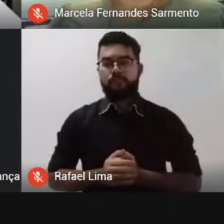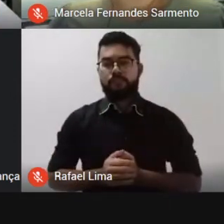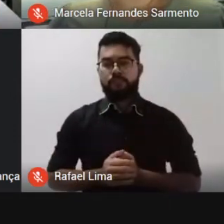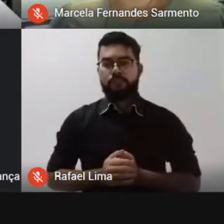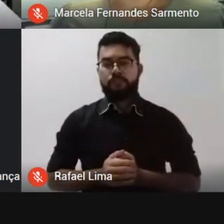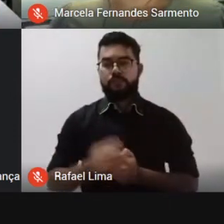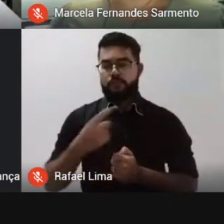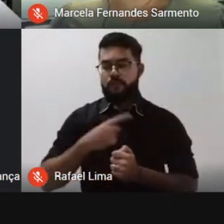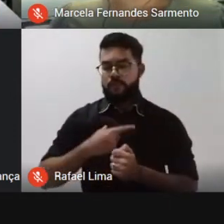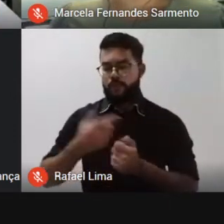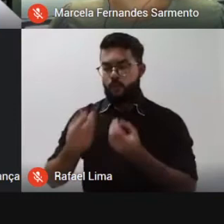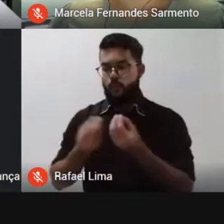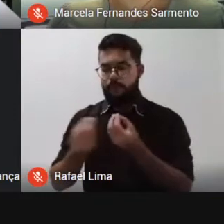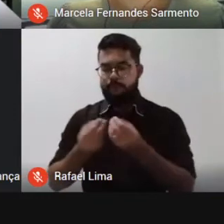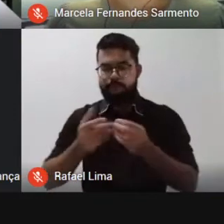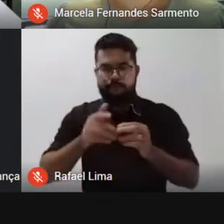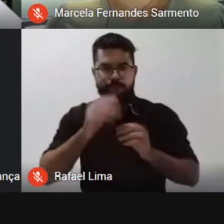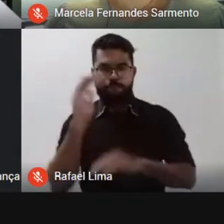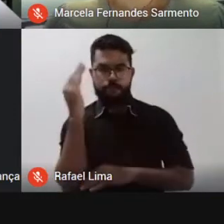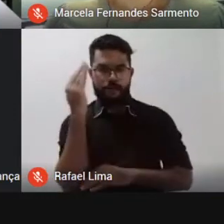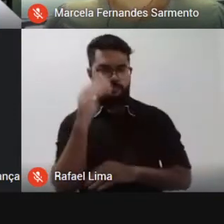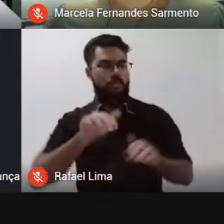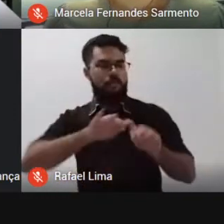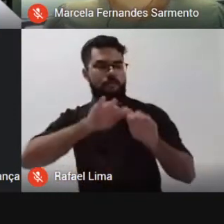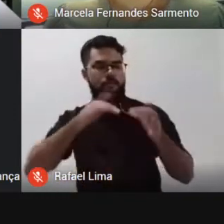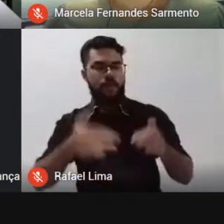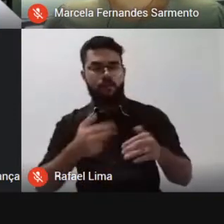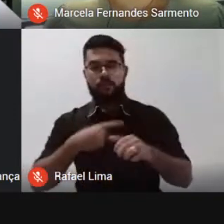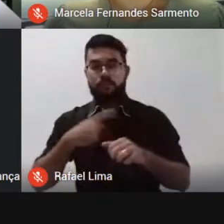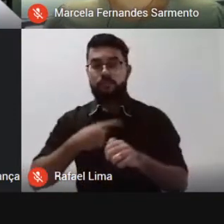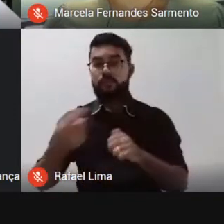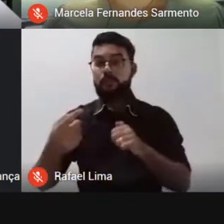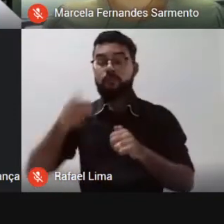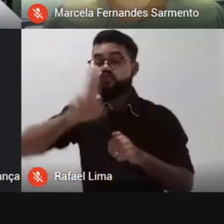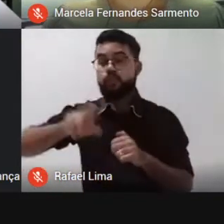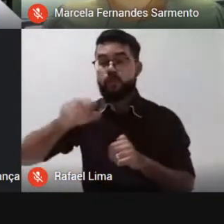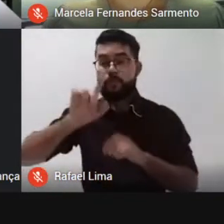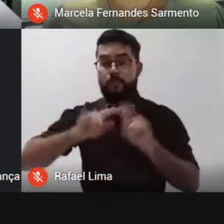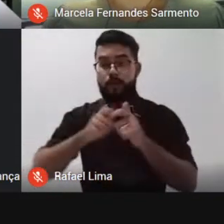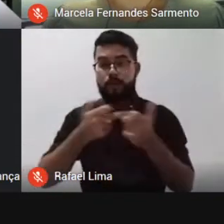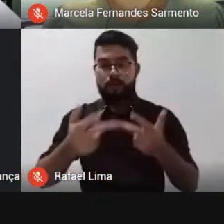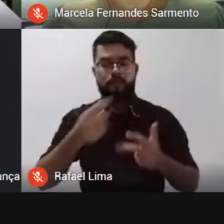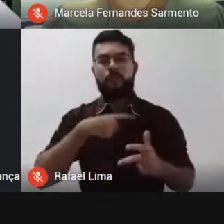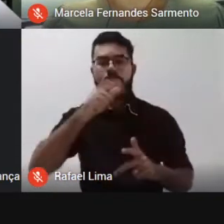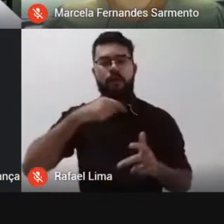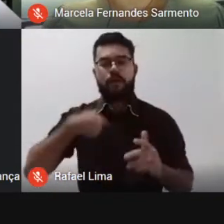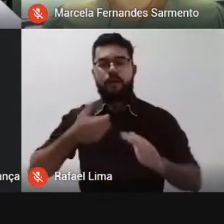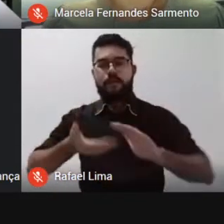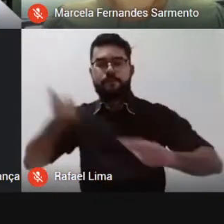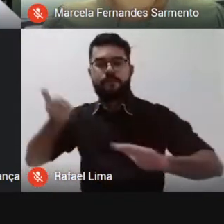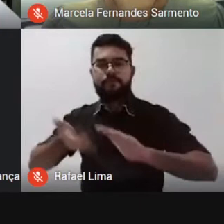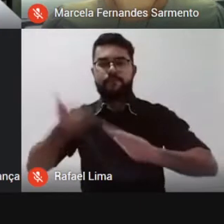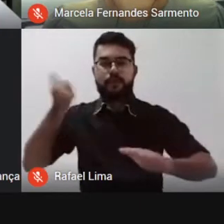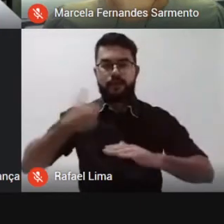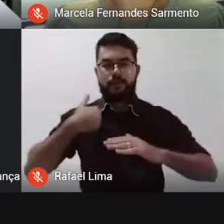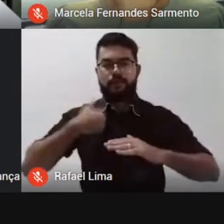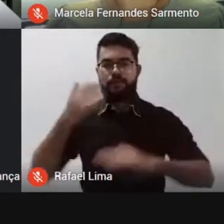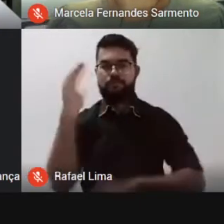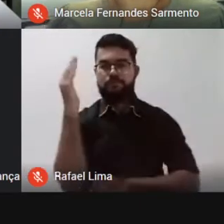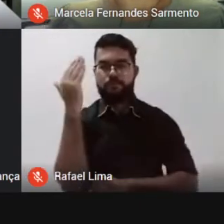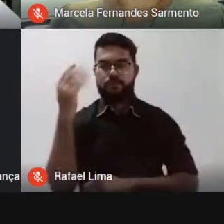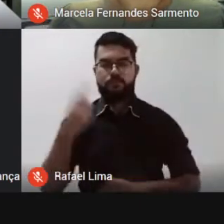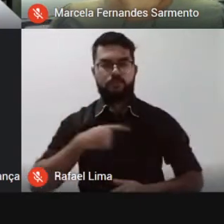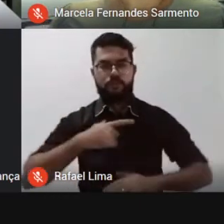confeccionar. E aí foi confeccionada a ferramenta que nos ajudou bastante na desmontagem dos pallets. Para vocês terem ideia, a gente desmontou cerca